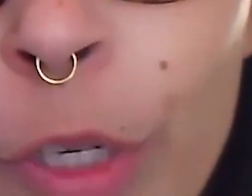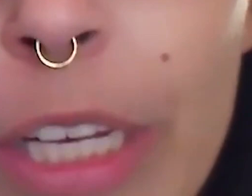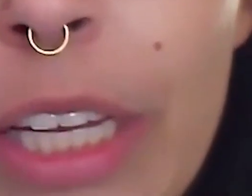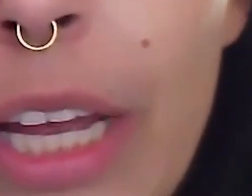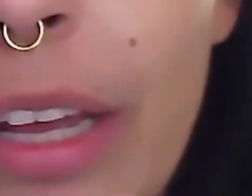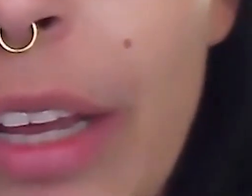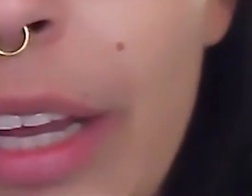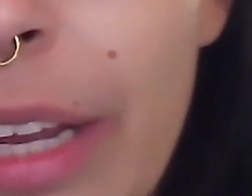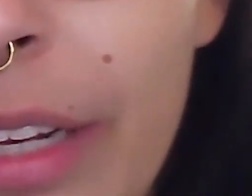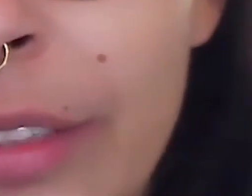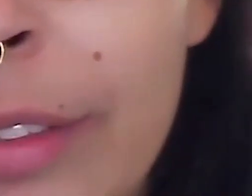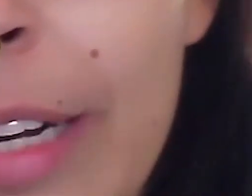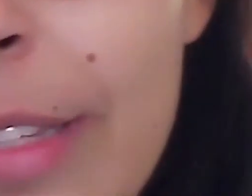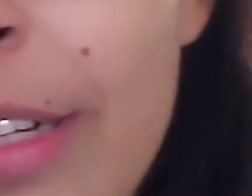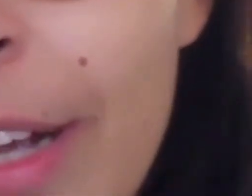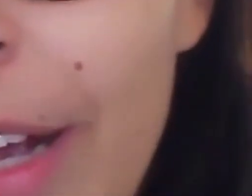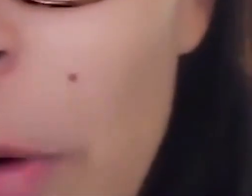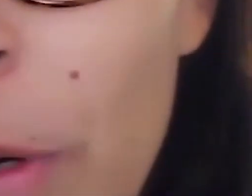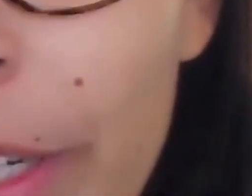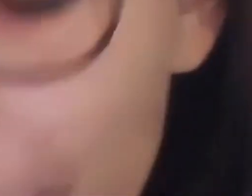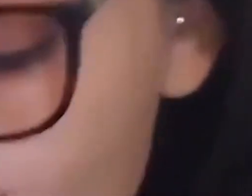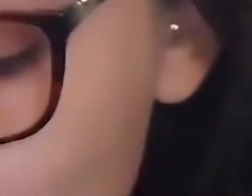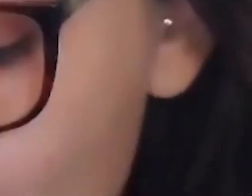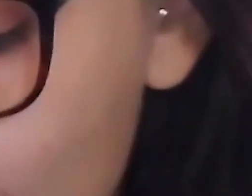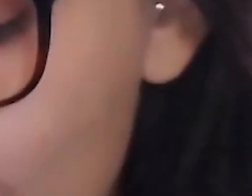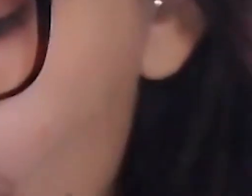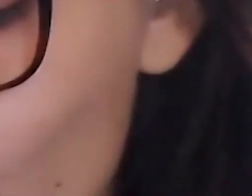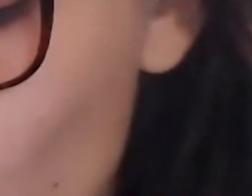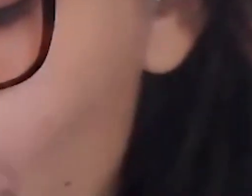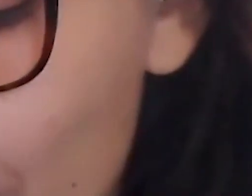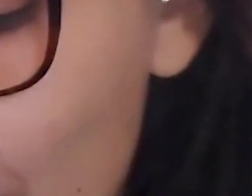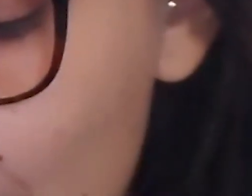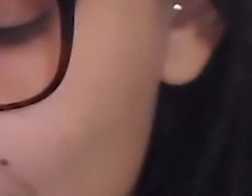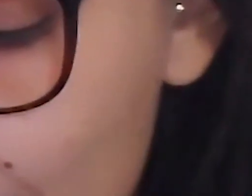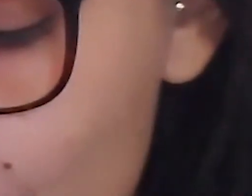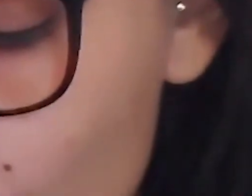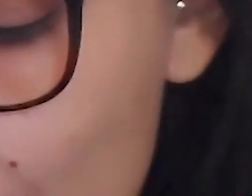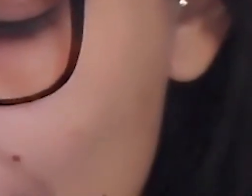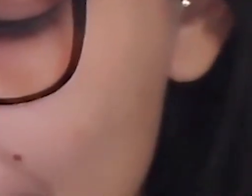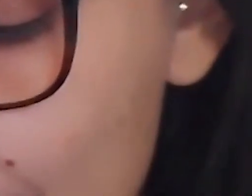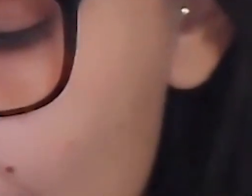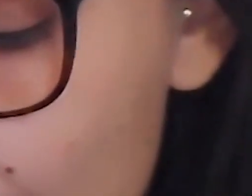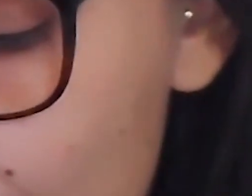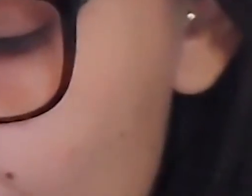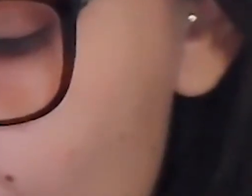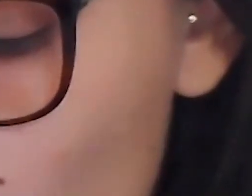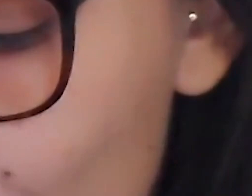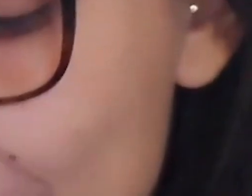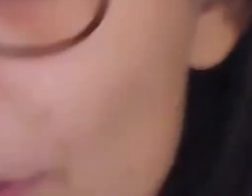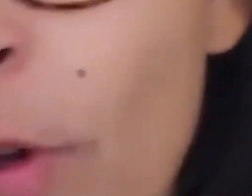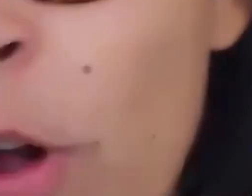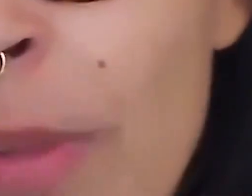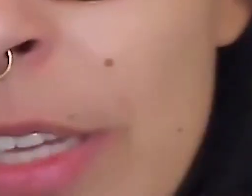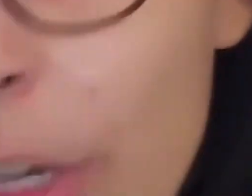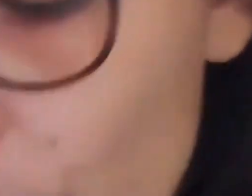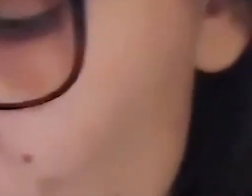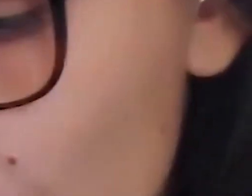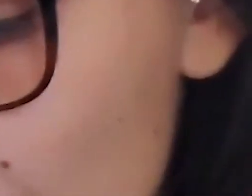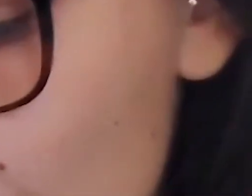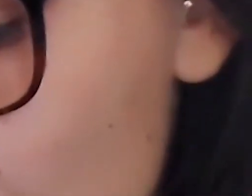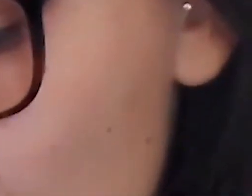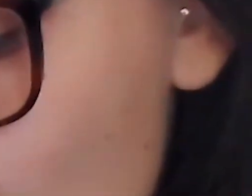é que foi trazida agora, né? Sobre a questão da a cadeia, é uma das formas